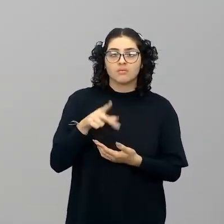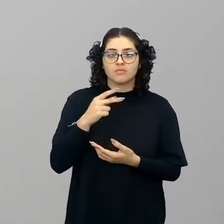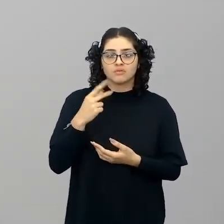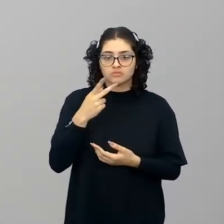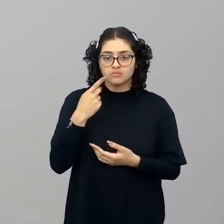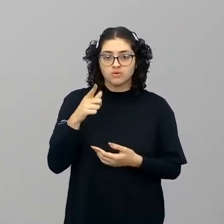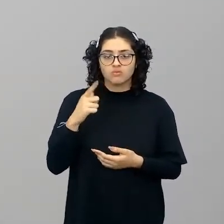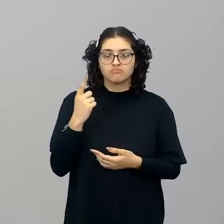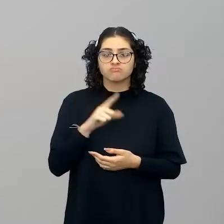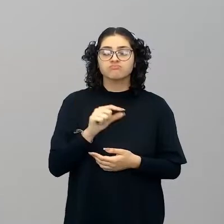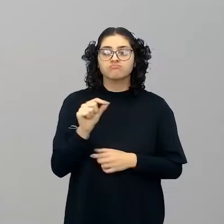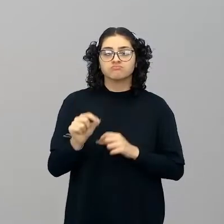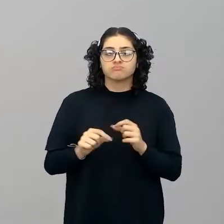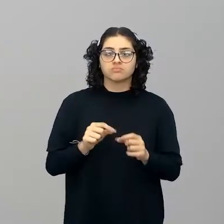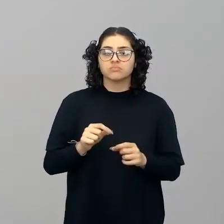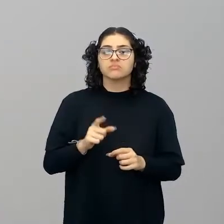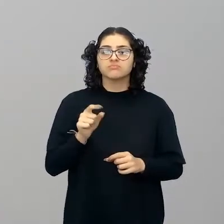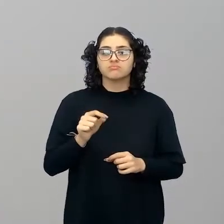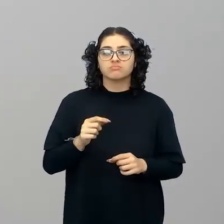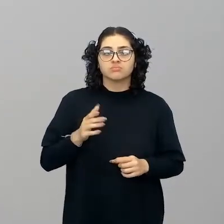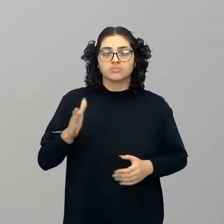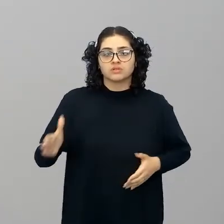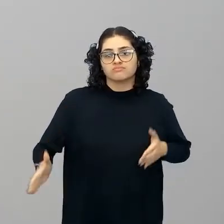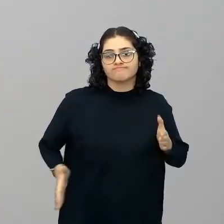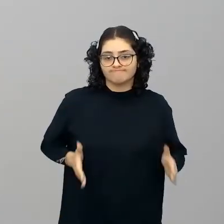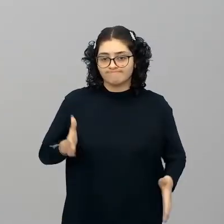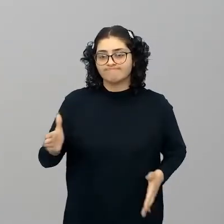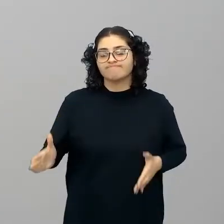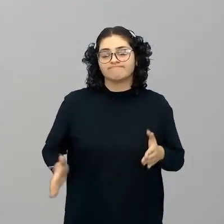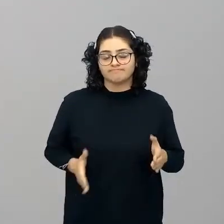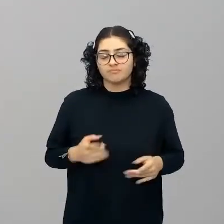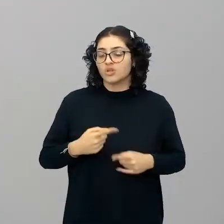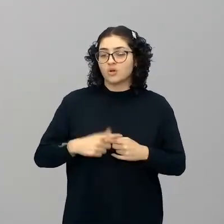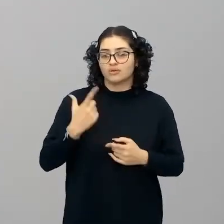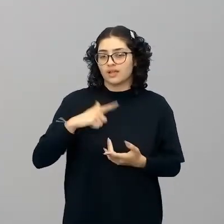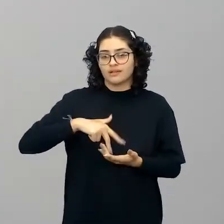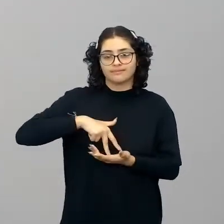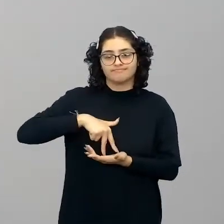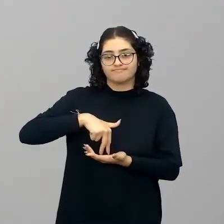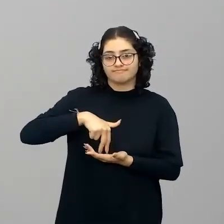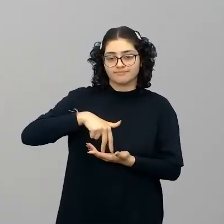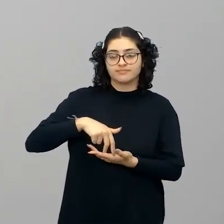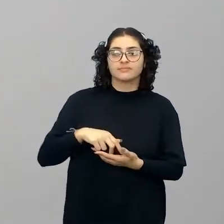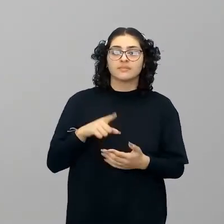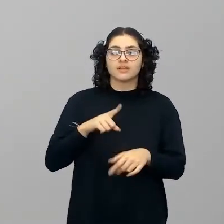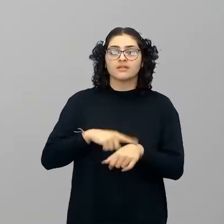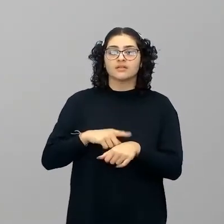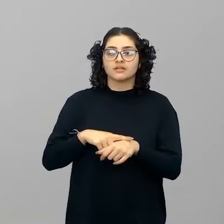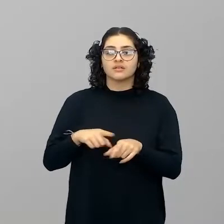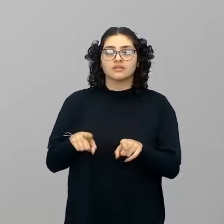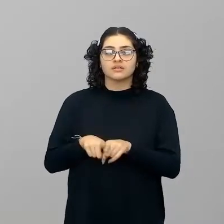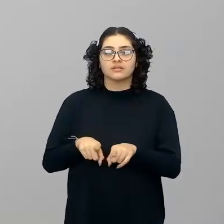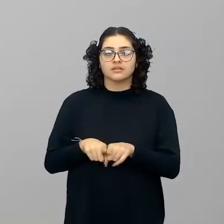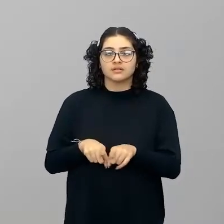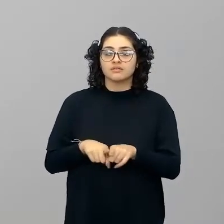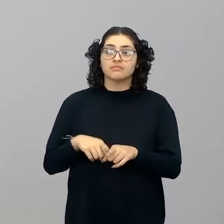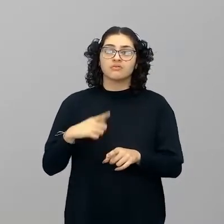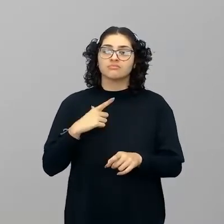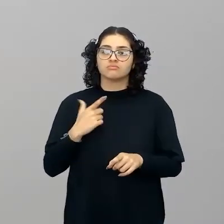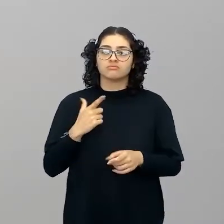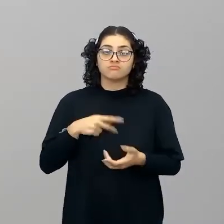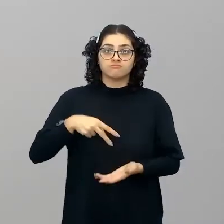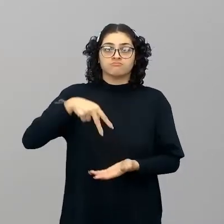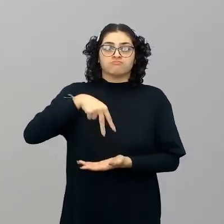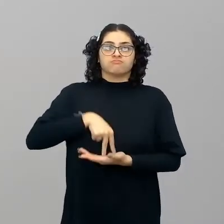indivíduos acabam, né, se tornando cadeirantes. Com o passar do tempo também, como eu não tenho mais a estabilidade